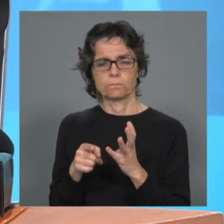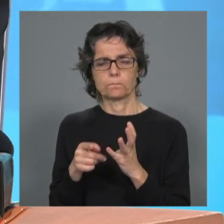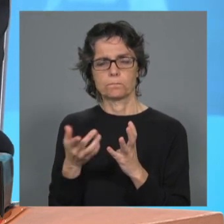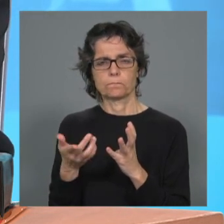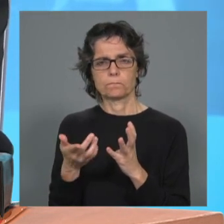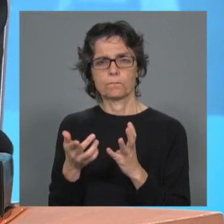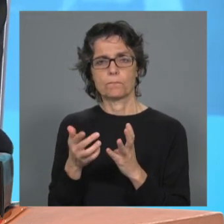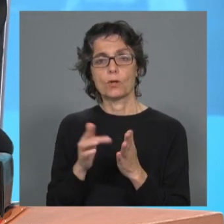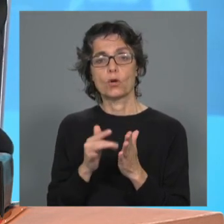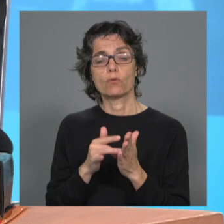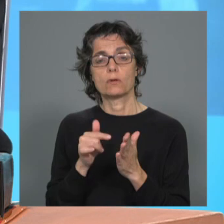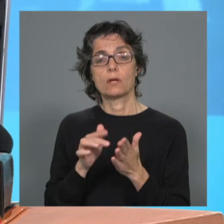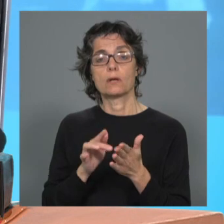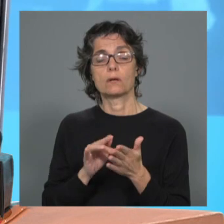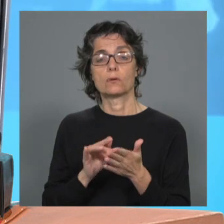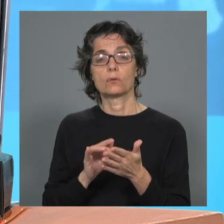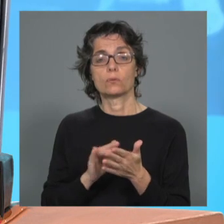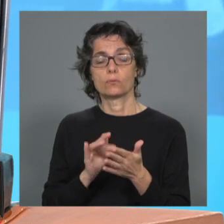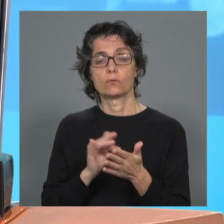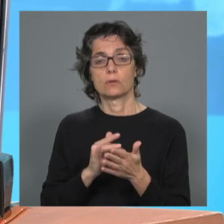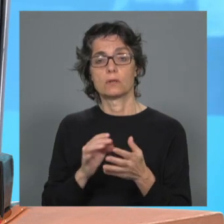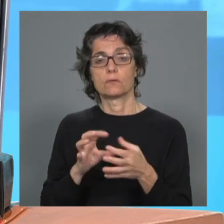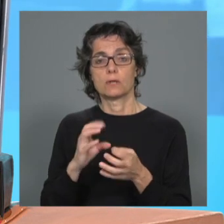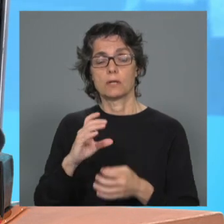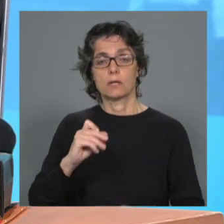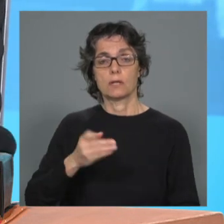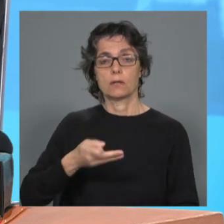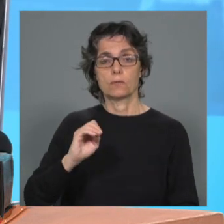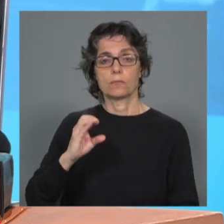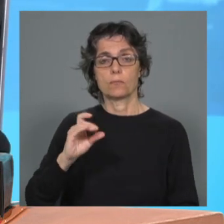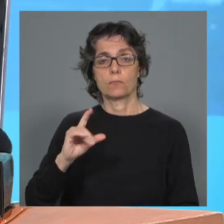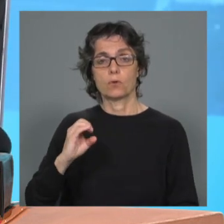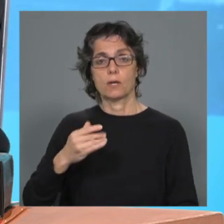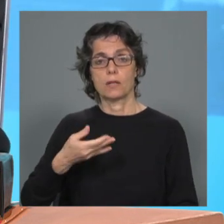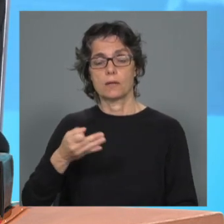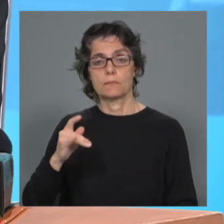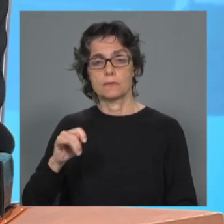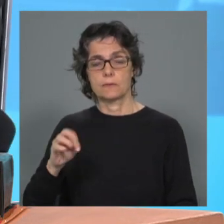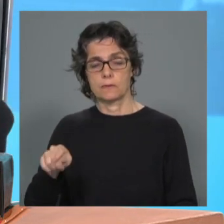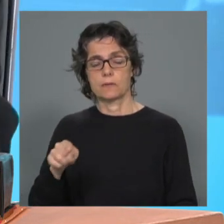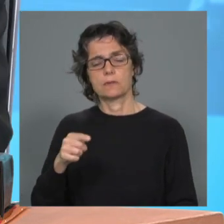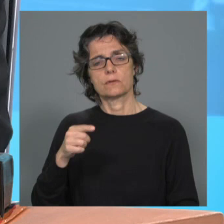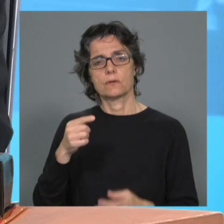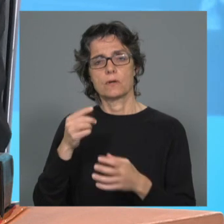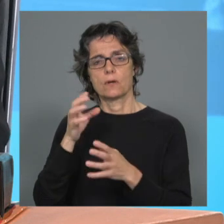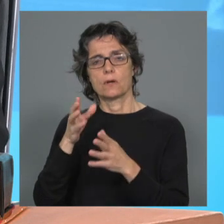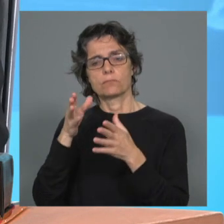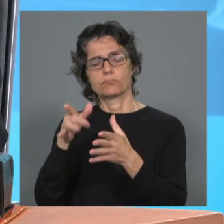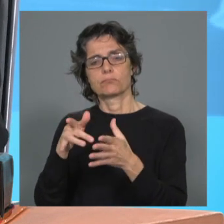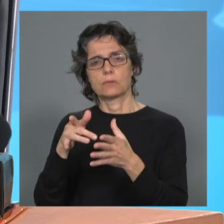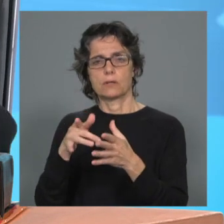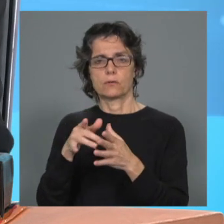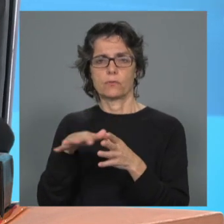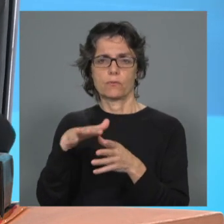ao livro do Apocalipse, principalmente tomando a linguagem de âmbito pascal que também está presente no livro do Apocalipse.